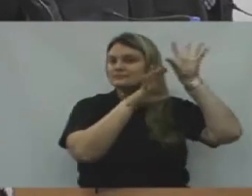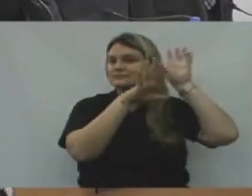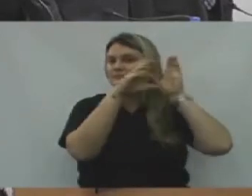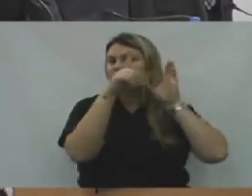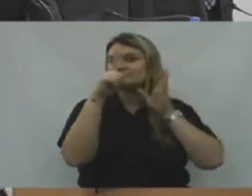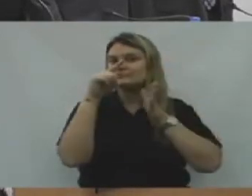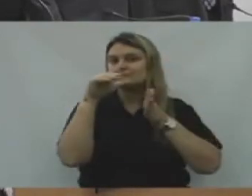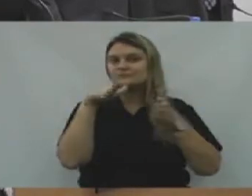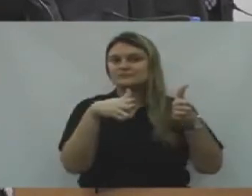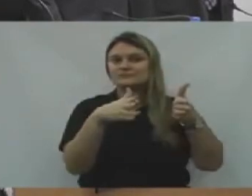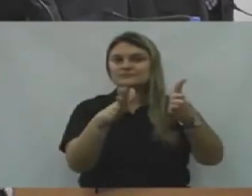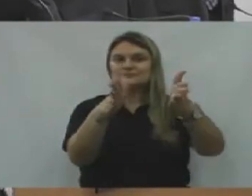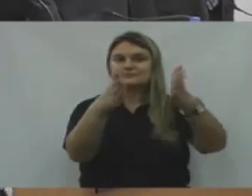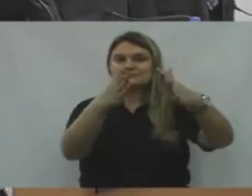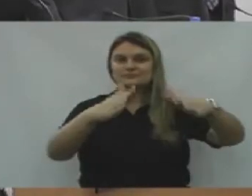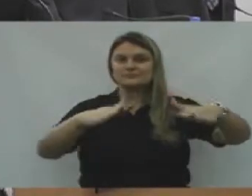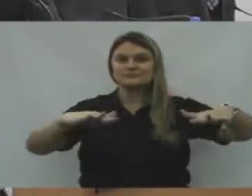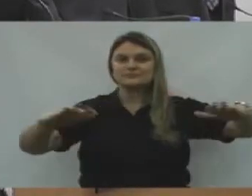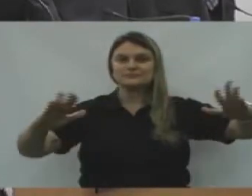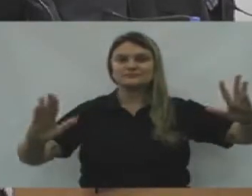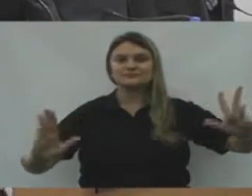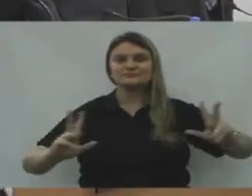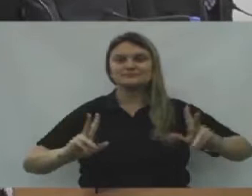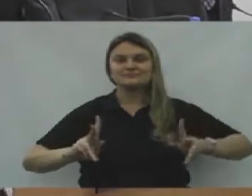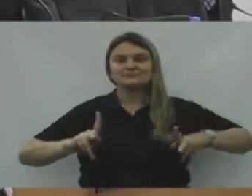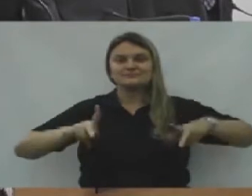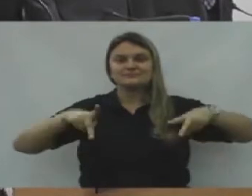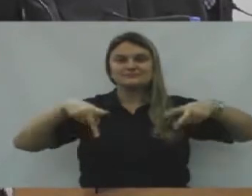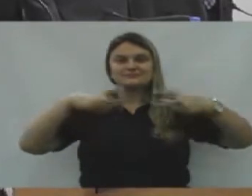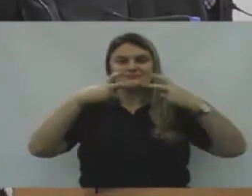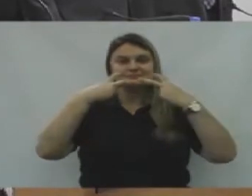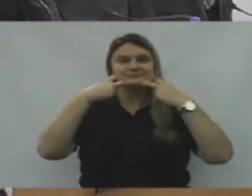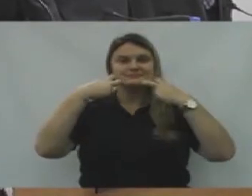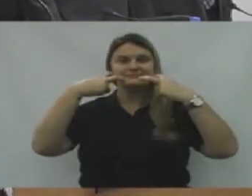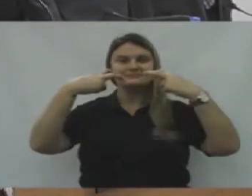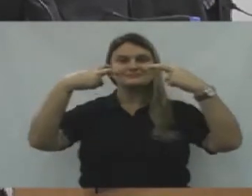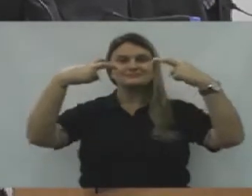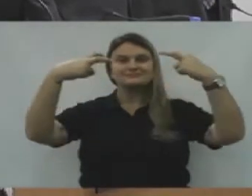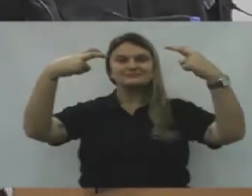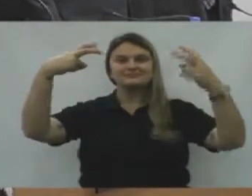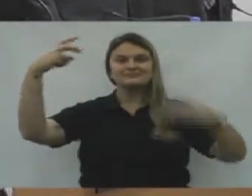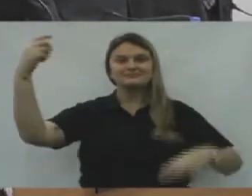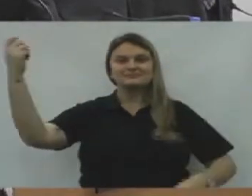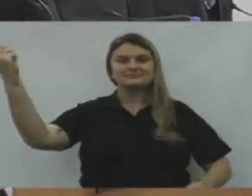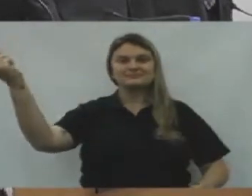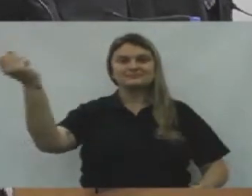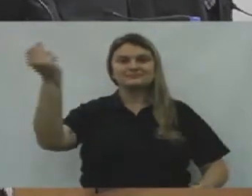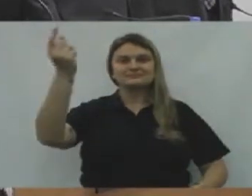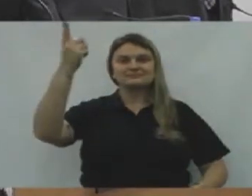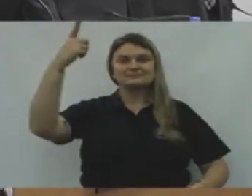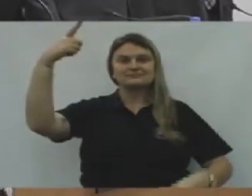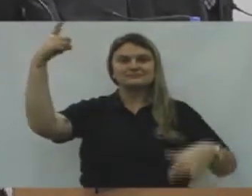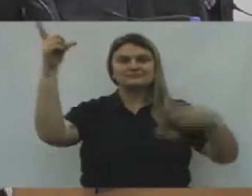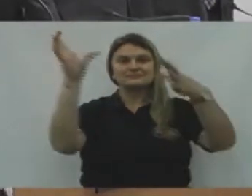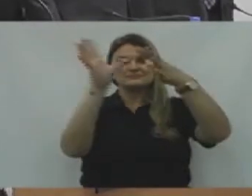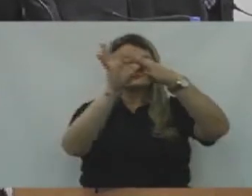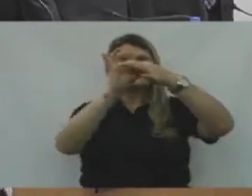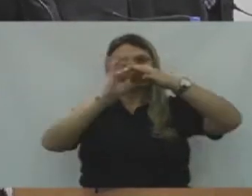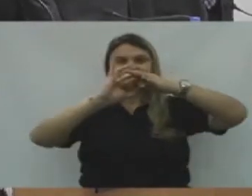O Vida e Pirancas Magisplócidas, um povo heróico, um prato returbante,